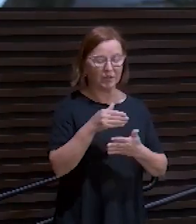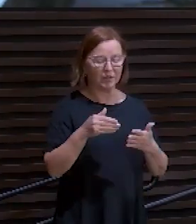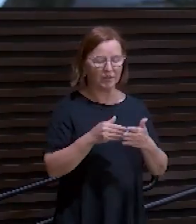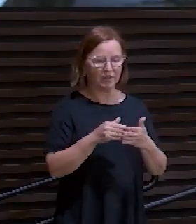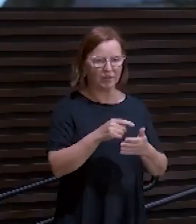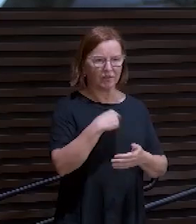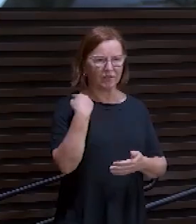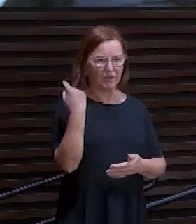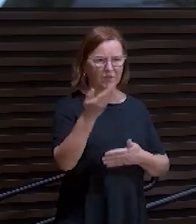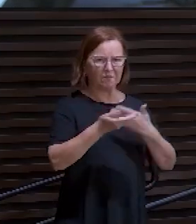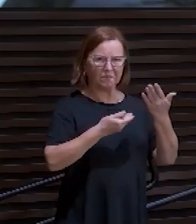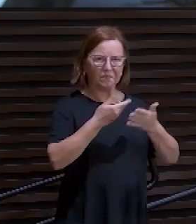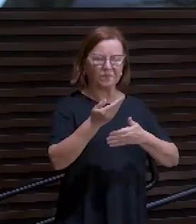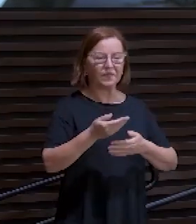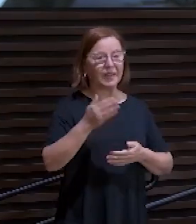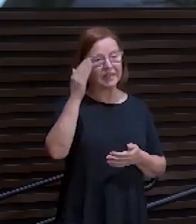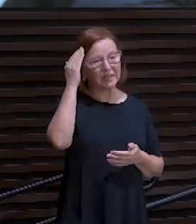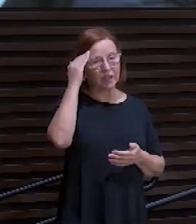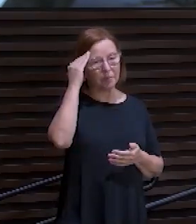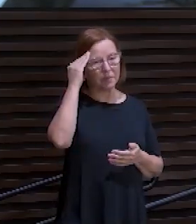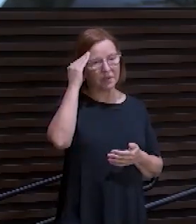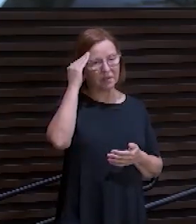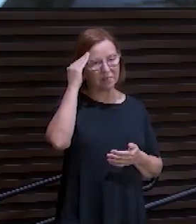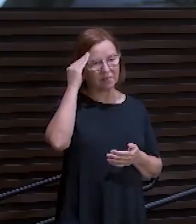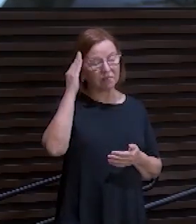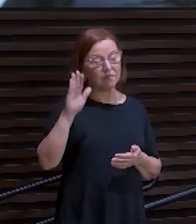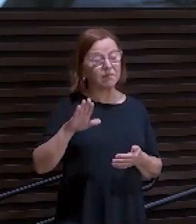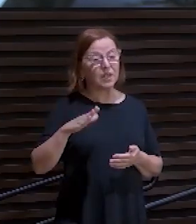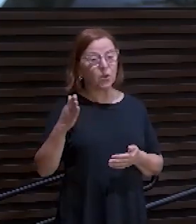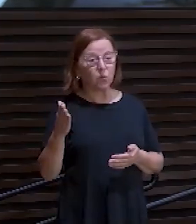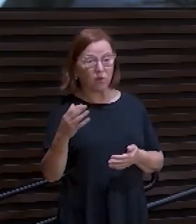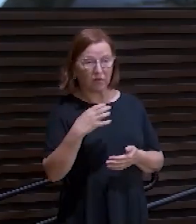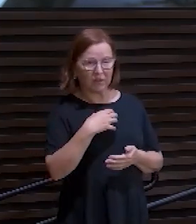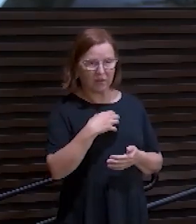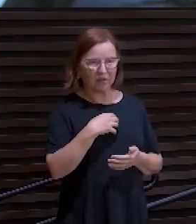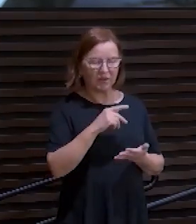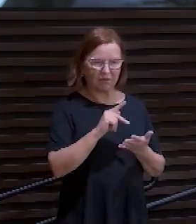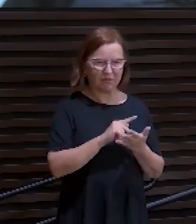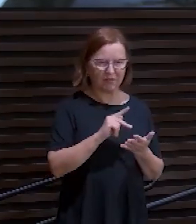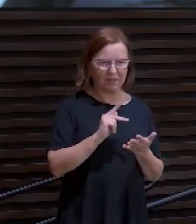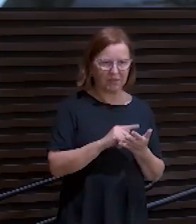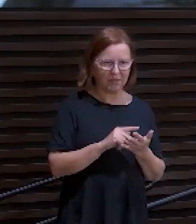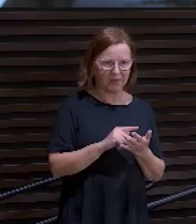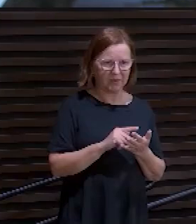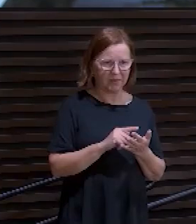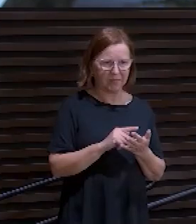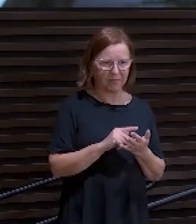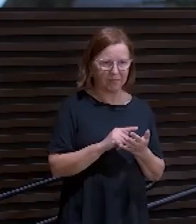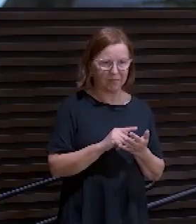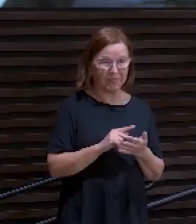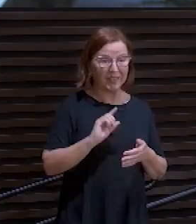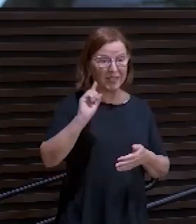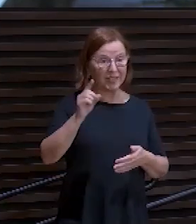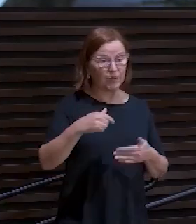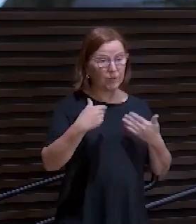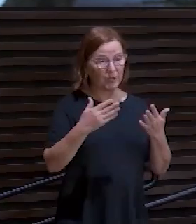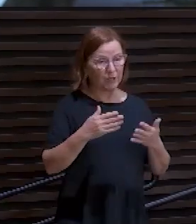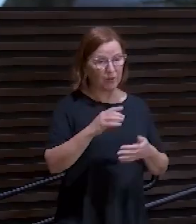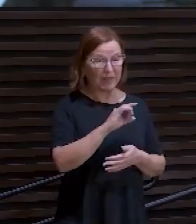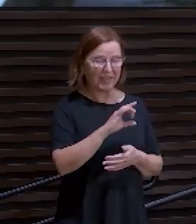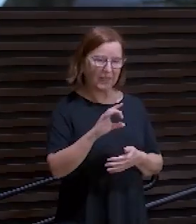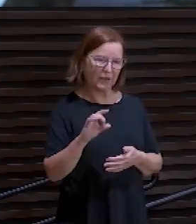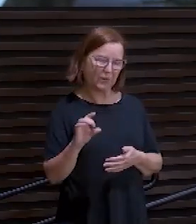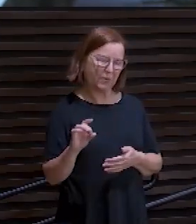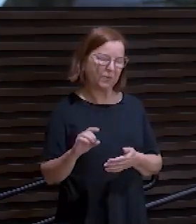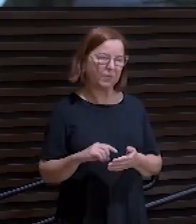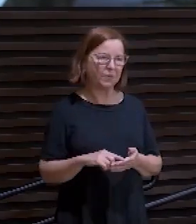é saber qual é a natureza verdadeira que Deus deu a cada uma delas. O que